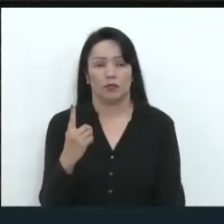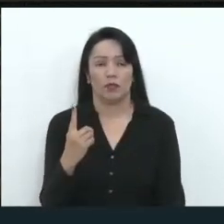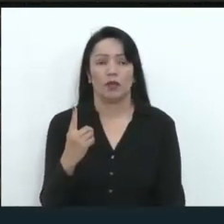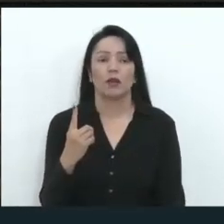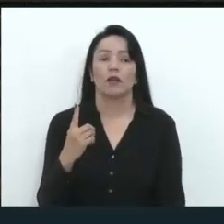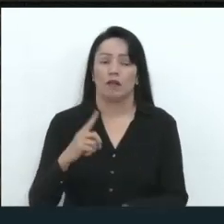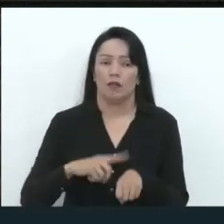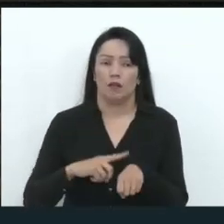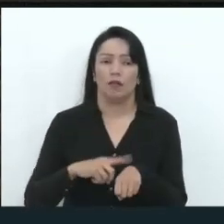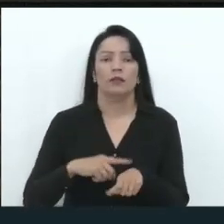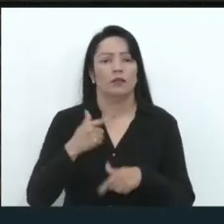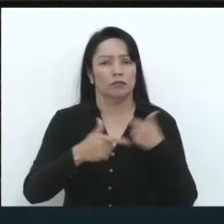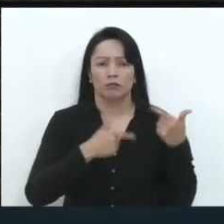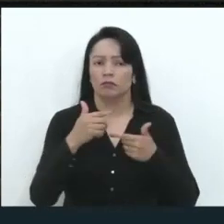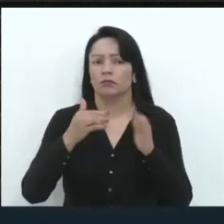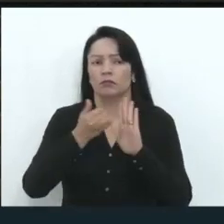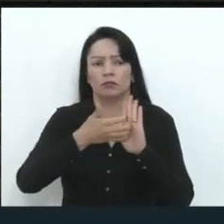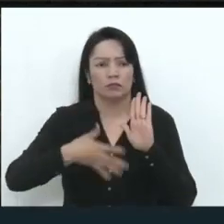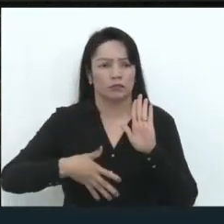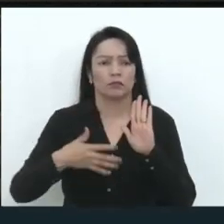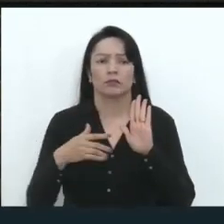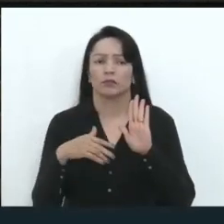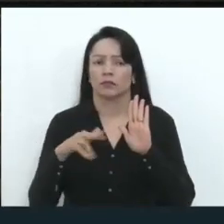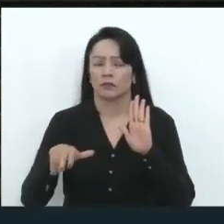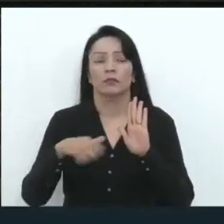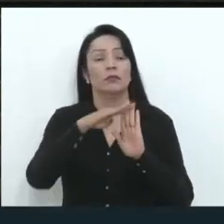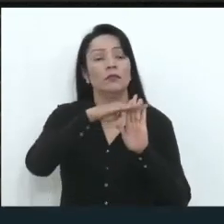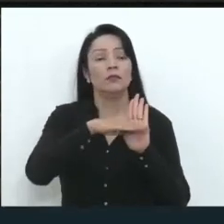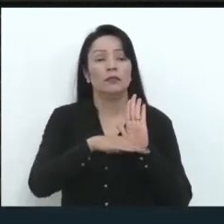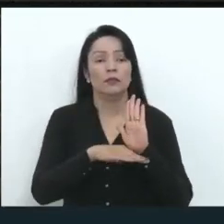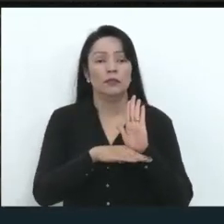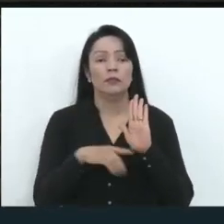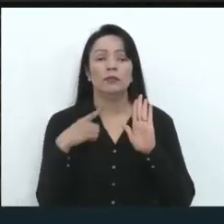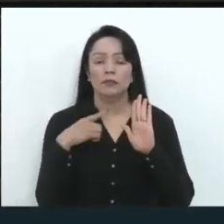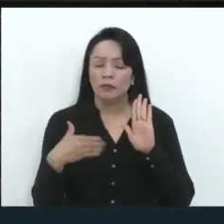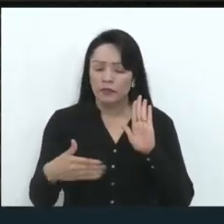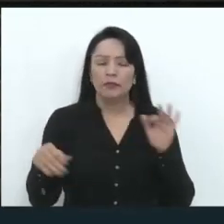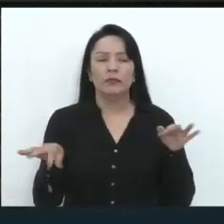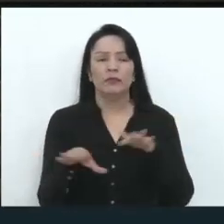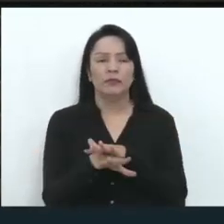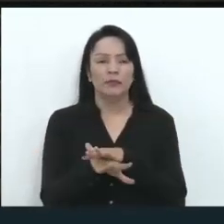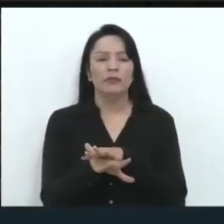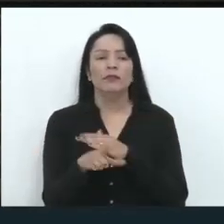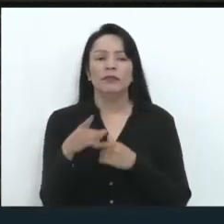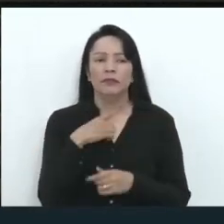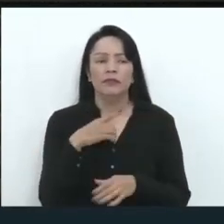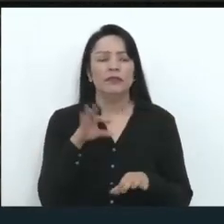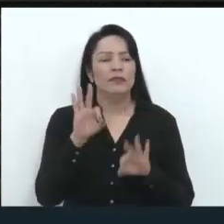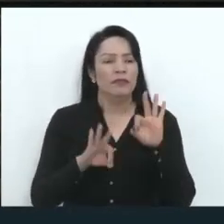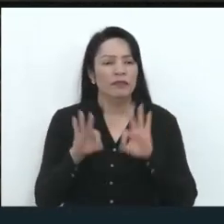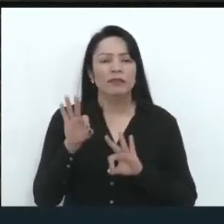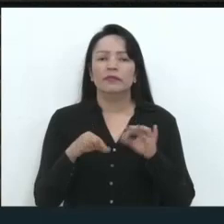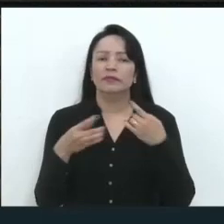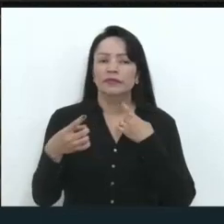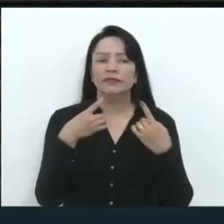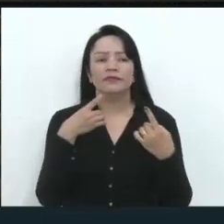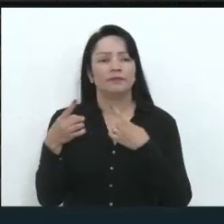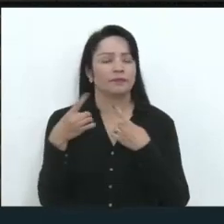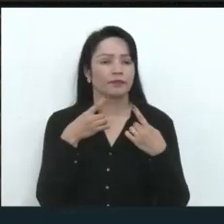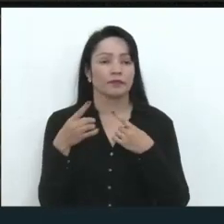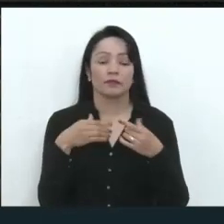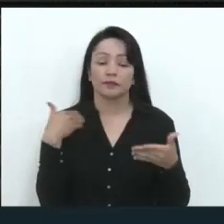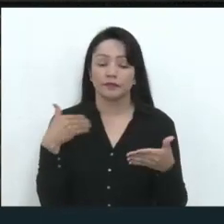as atividades. Temos uma programação que vai se encerrar. Temos oficinas, debates, se encerra